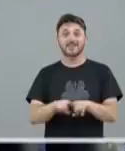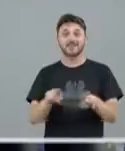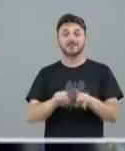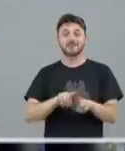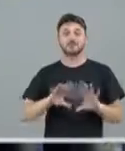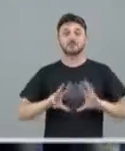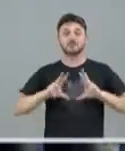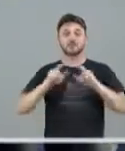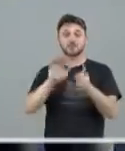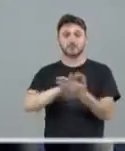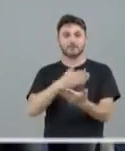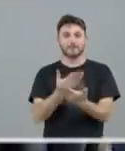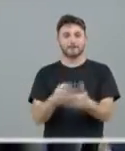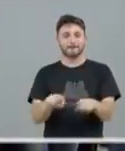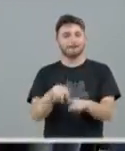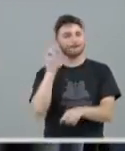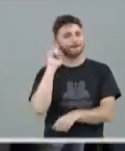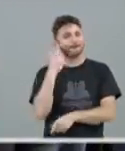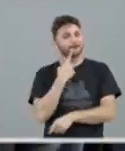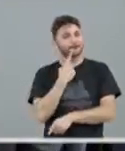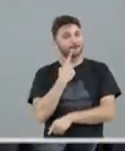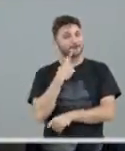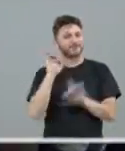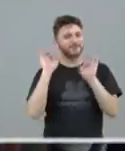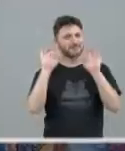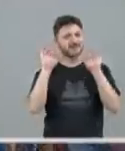mundo precisa. O mundo precisa.